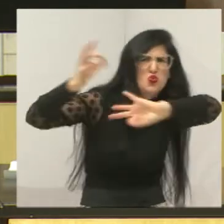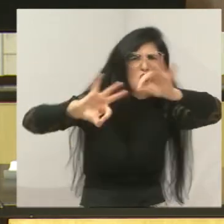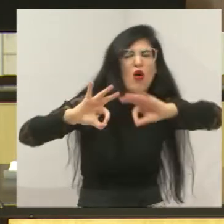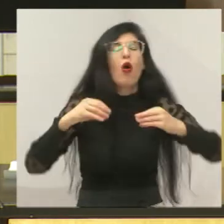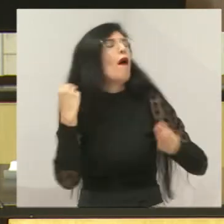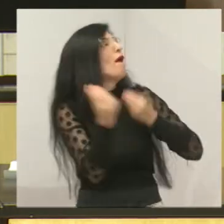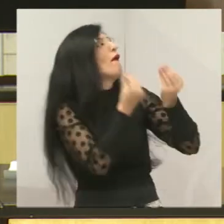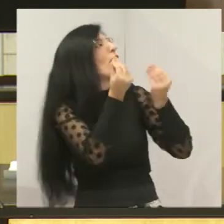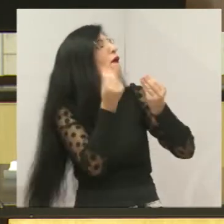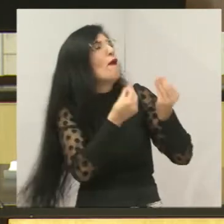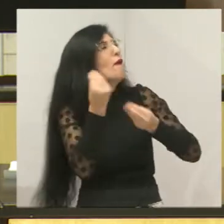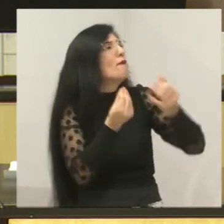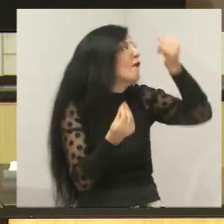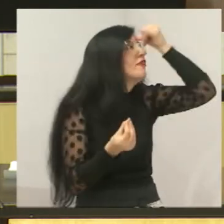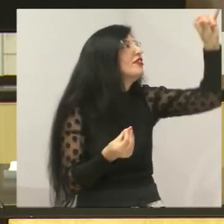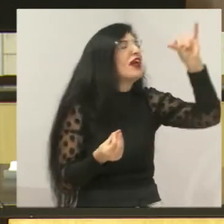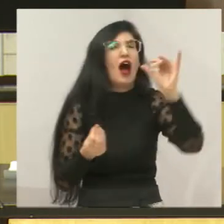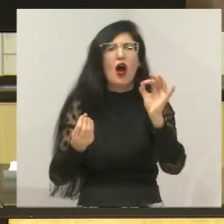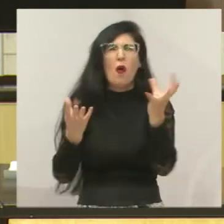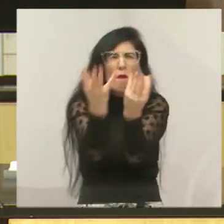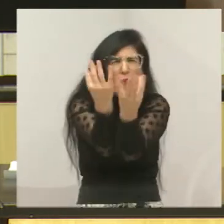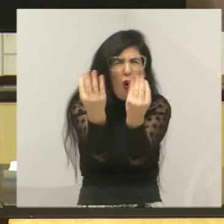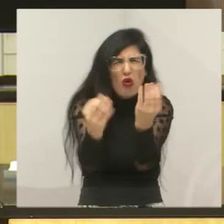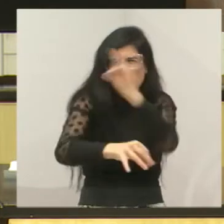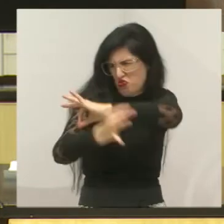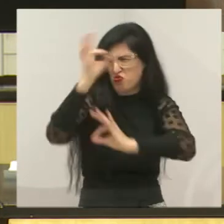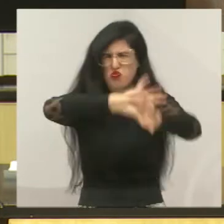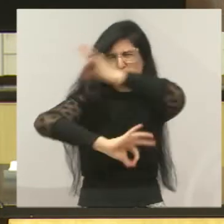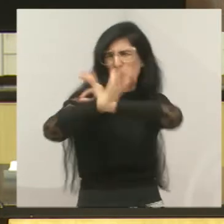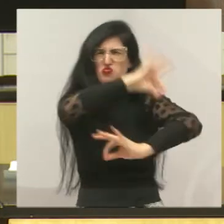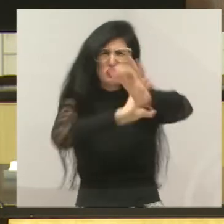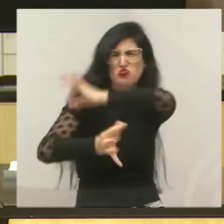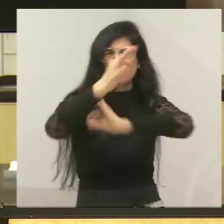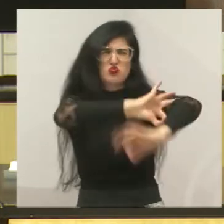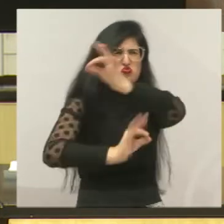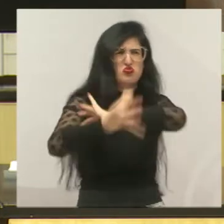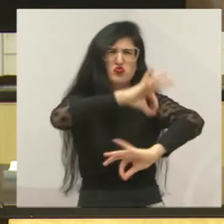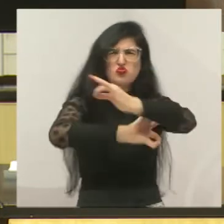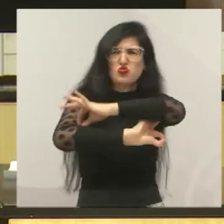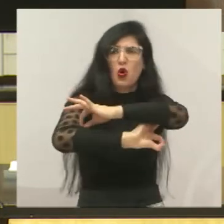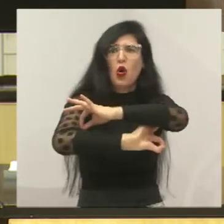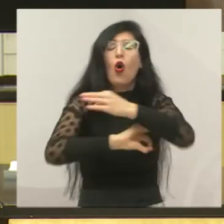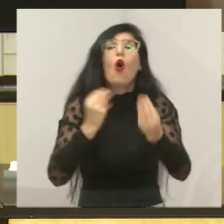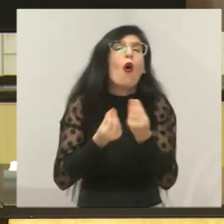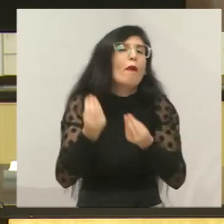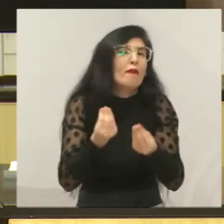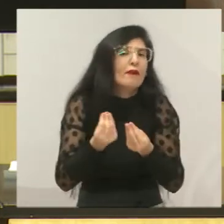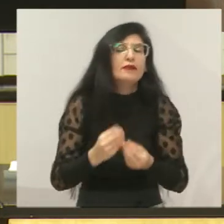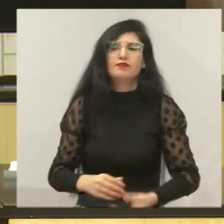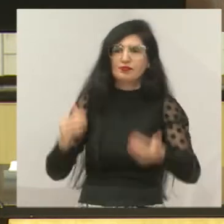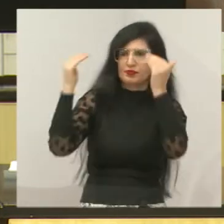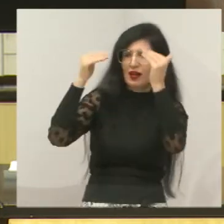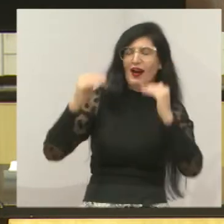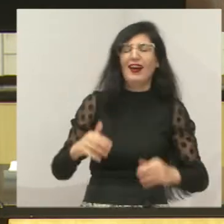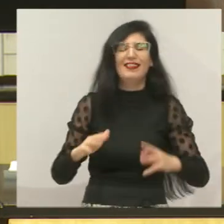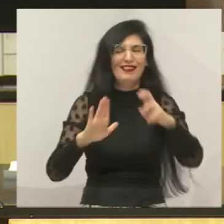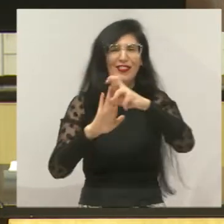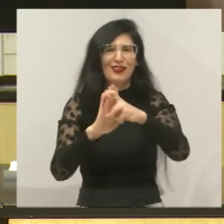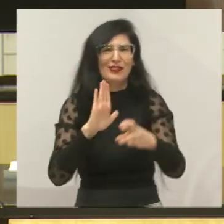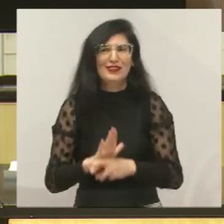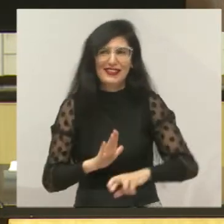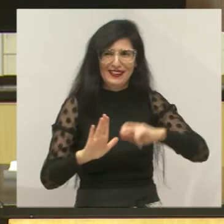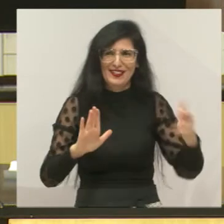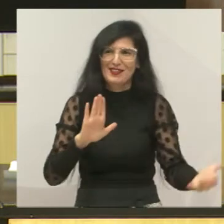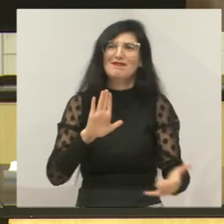mosquito. Requeremos ao excelentíssimo senhor presidente desta Casa, ouvido e aprovado pela Igreja Plenário, cumpridas as formalidades regimentais, seja encaminhado